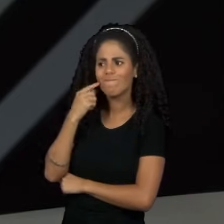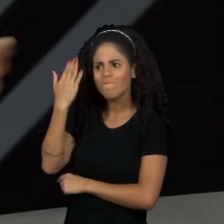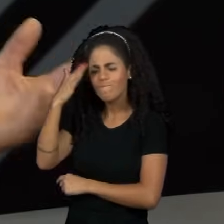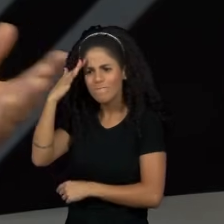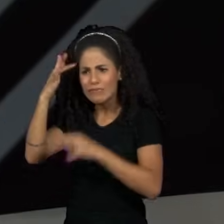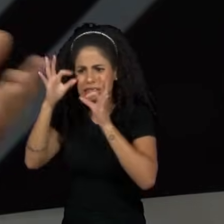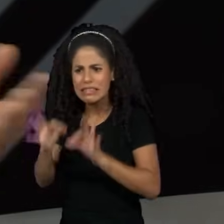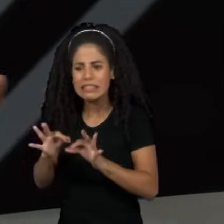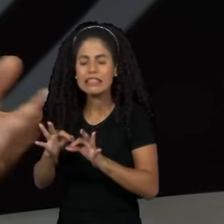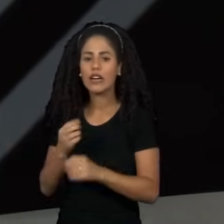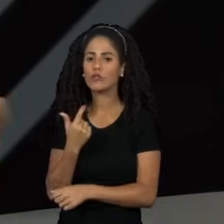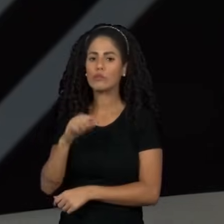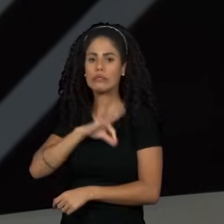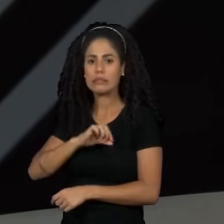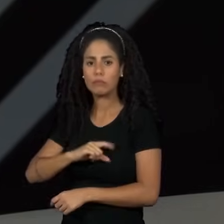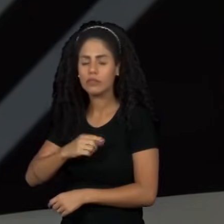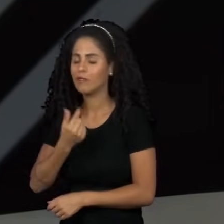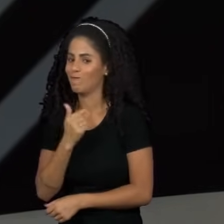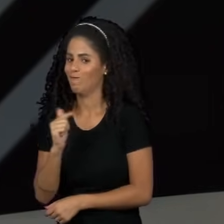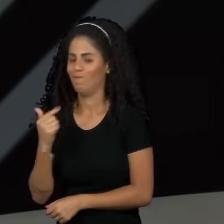dinheiro e tinham uma oferta para